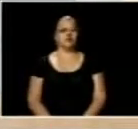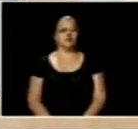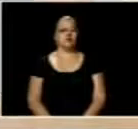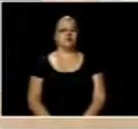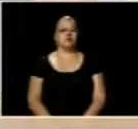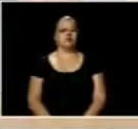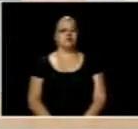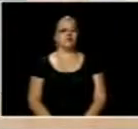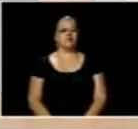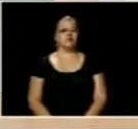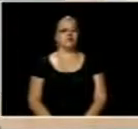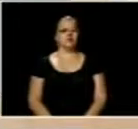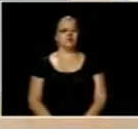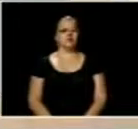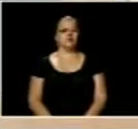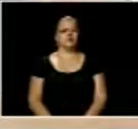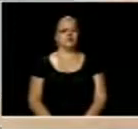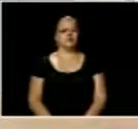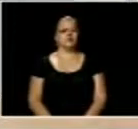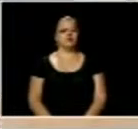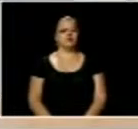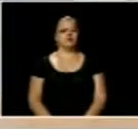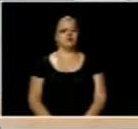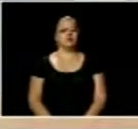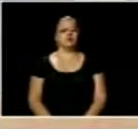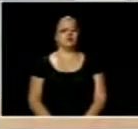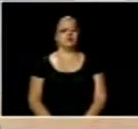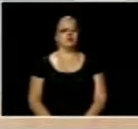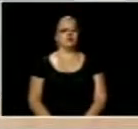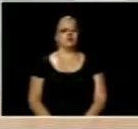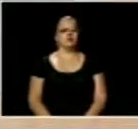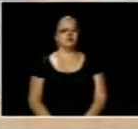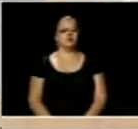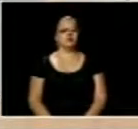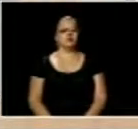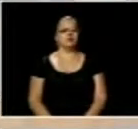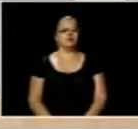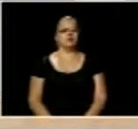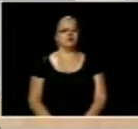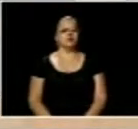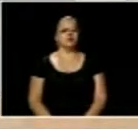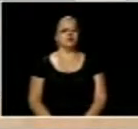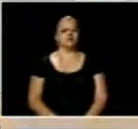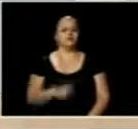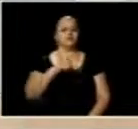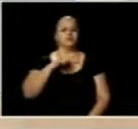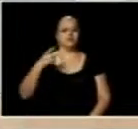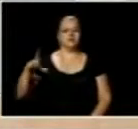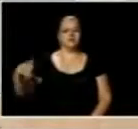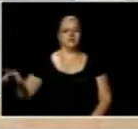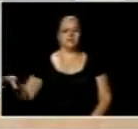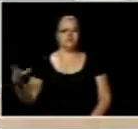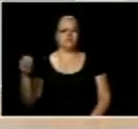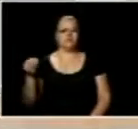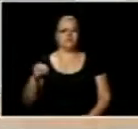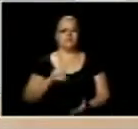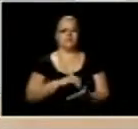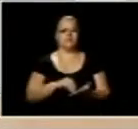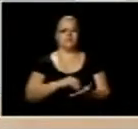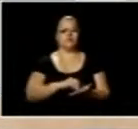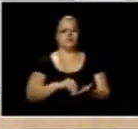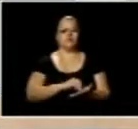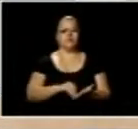É questão de gestão. E nós não temos, e muitas secretarias do governo do Júnior